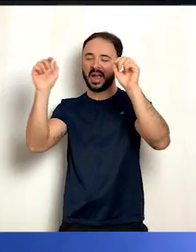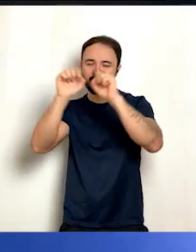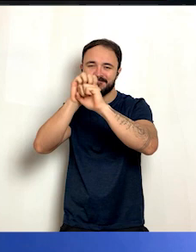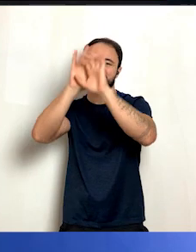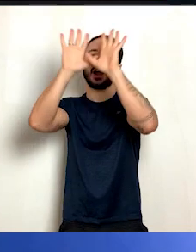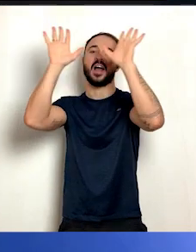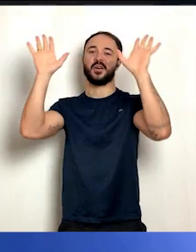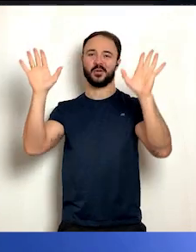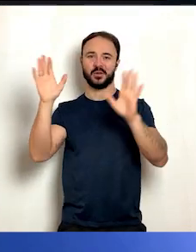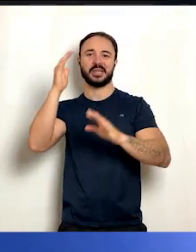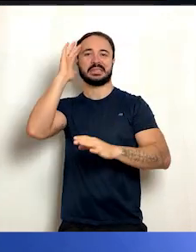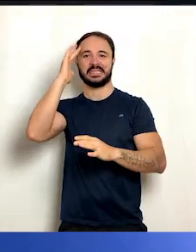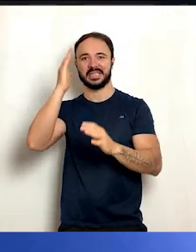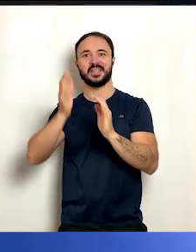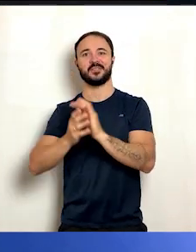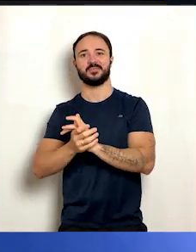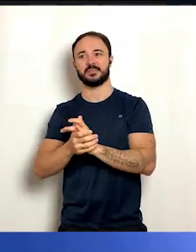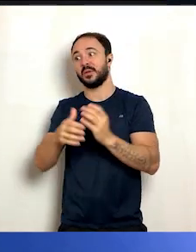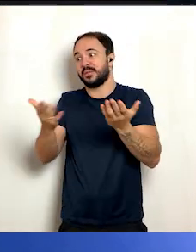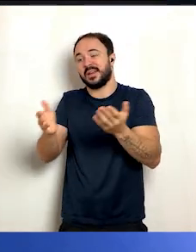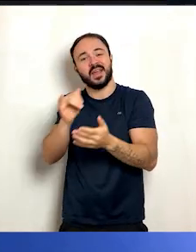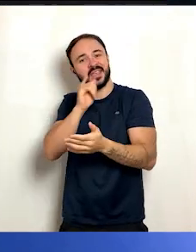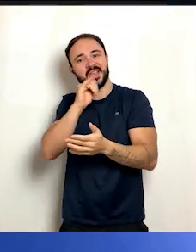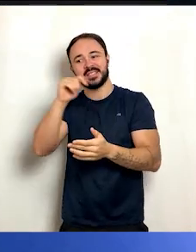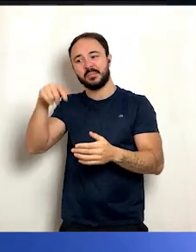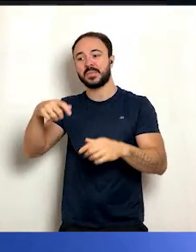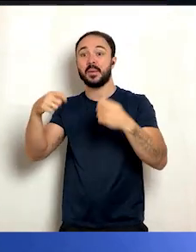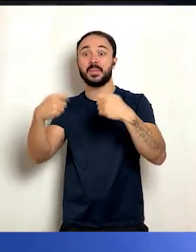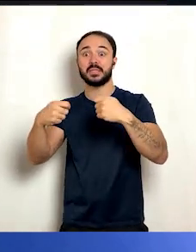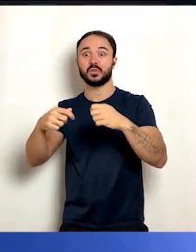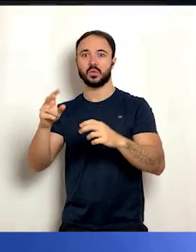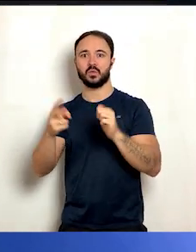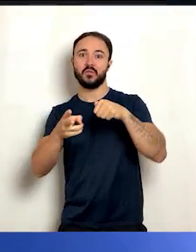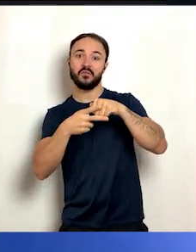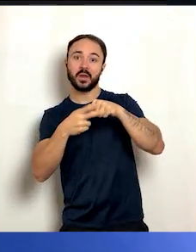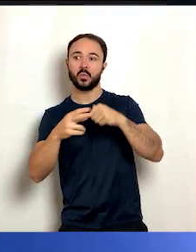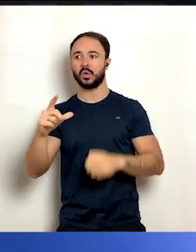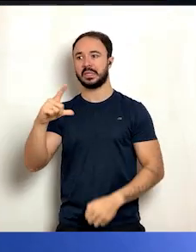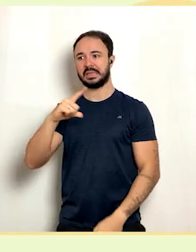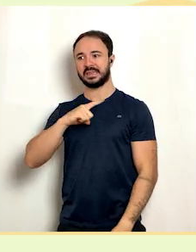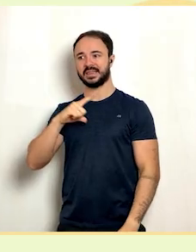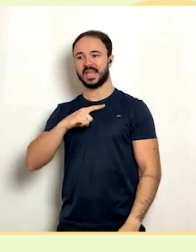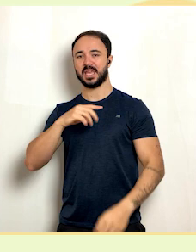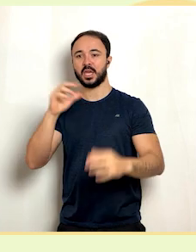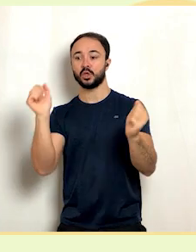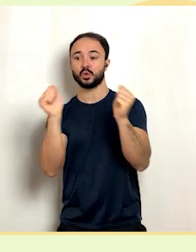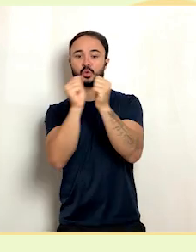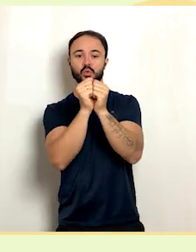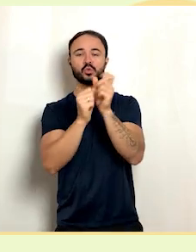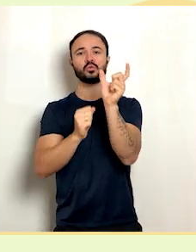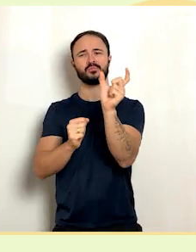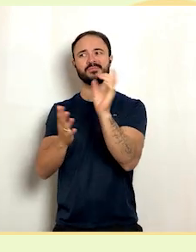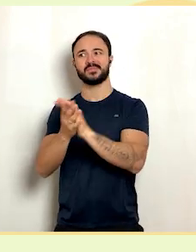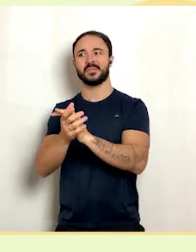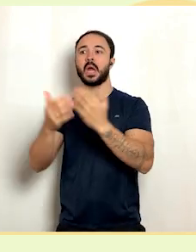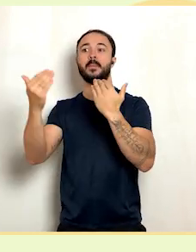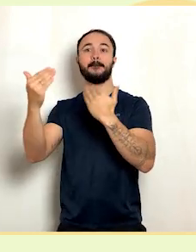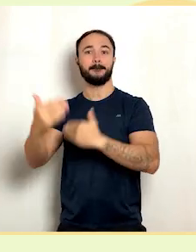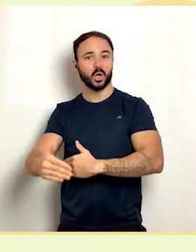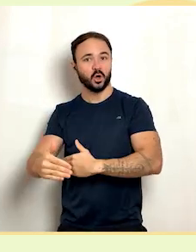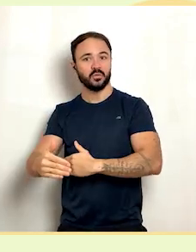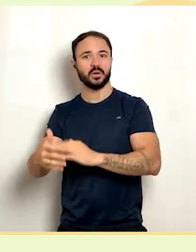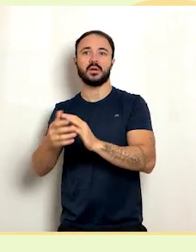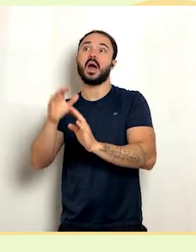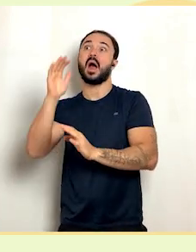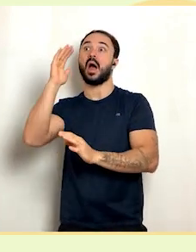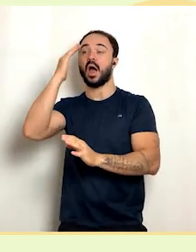compreensível. Neste caso, foi essencial completar o verbo ter com o complemento prova. Os verbos transitivos, de